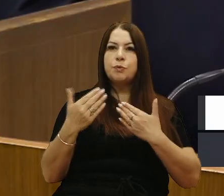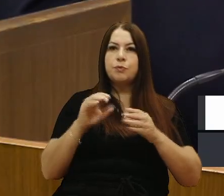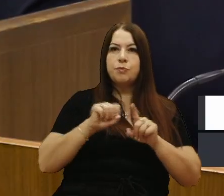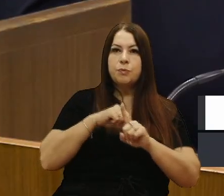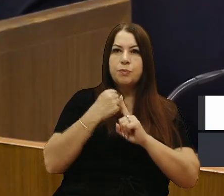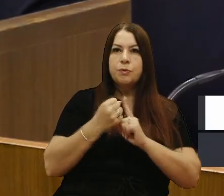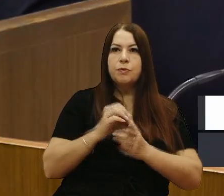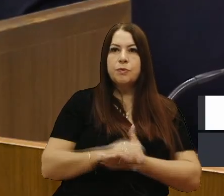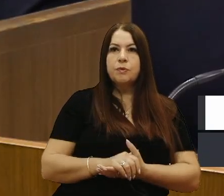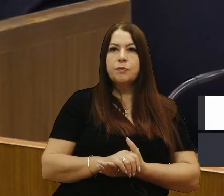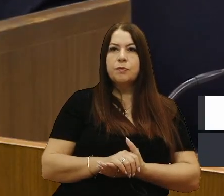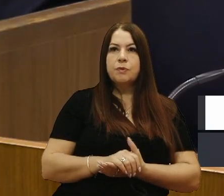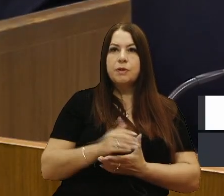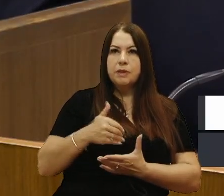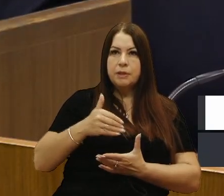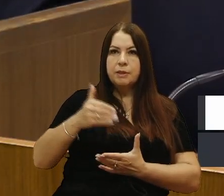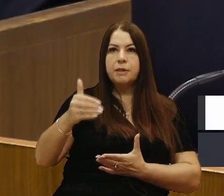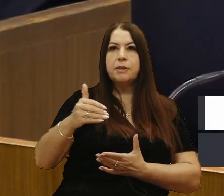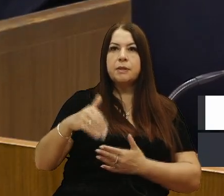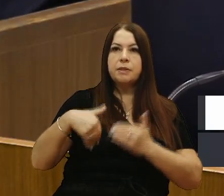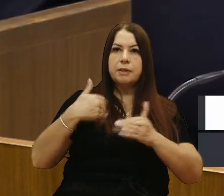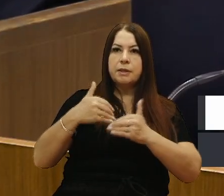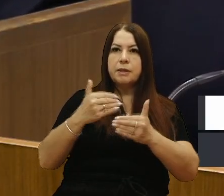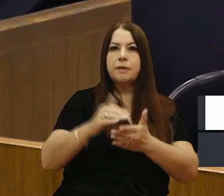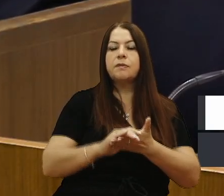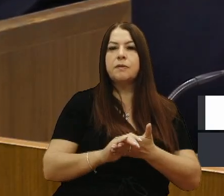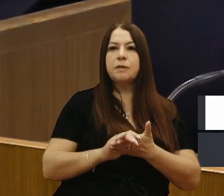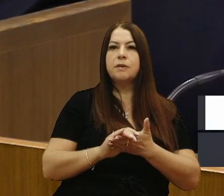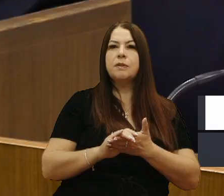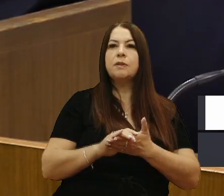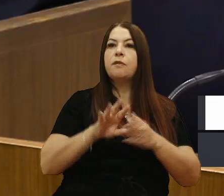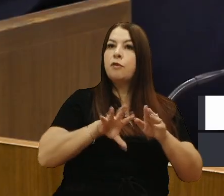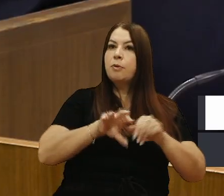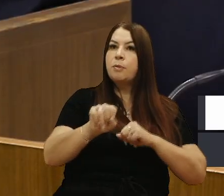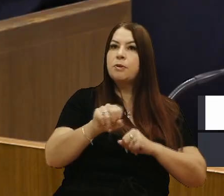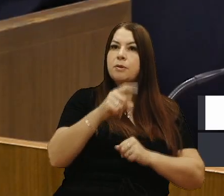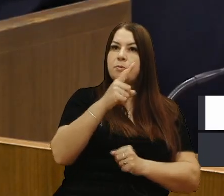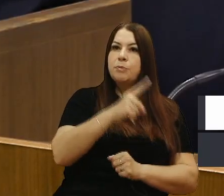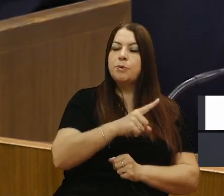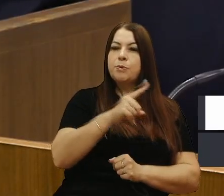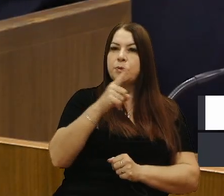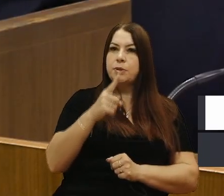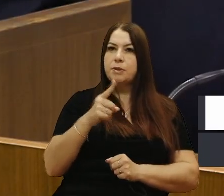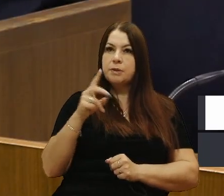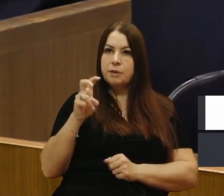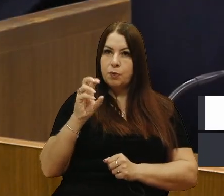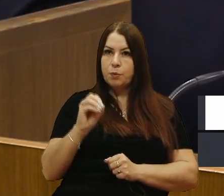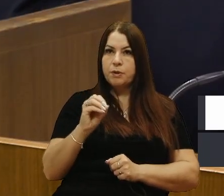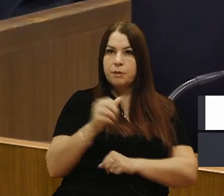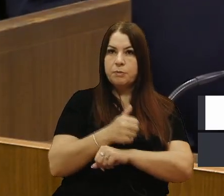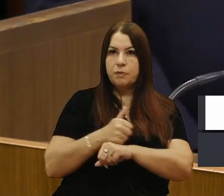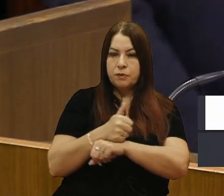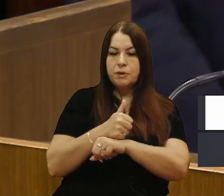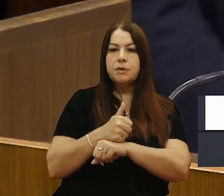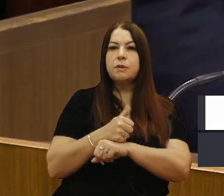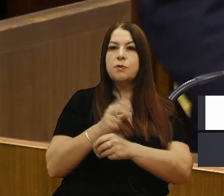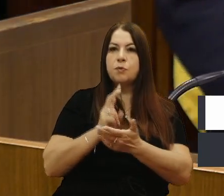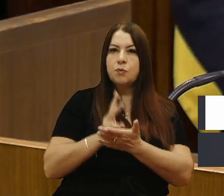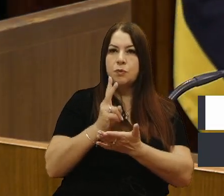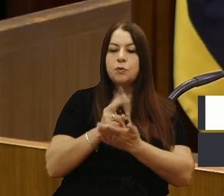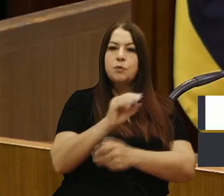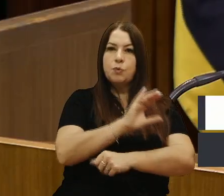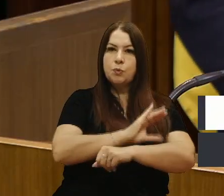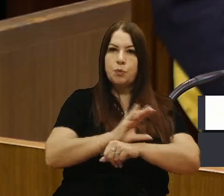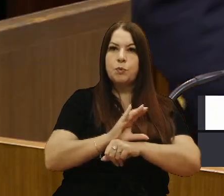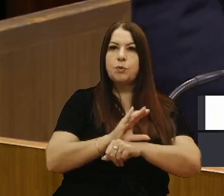sociedade. Ao longo dessa trajetória, formamos 1.150 profissionais, mantendo o